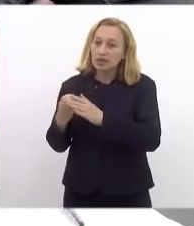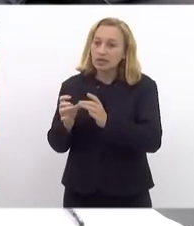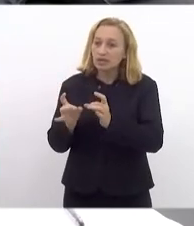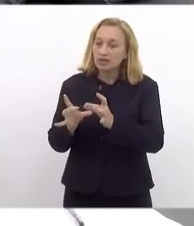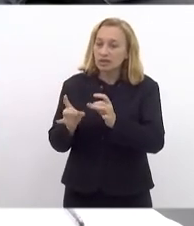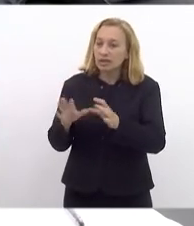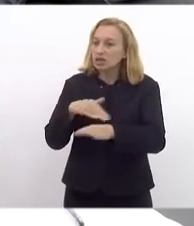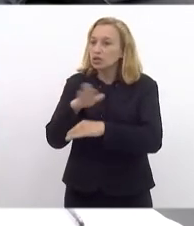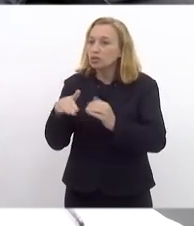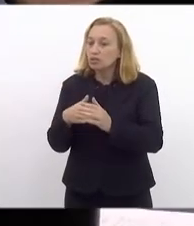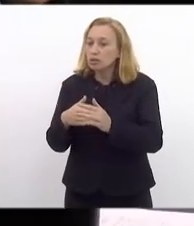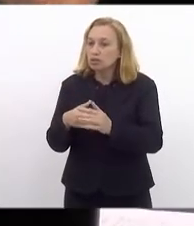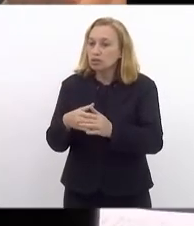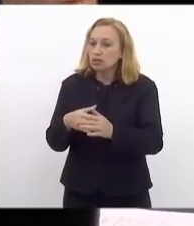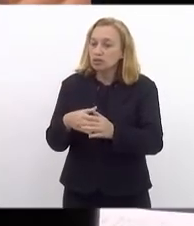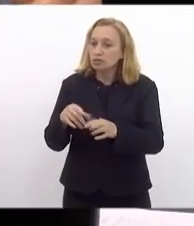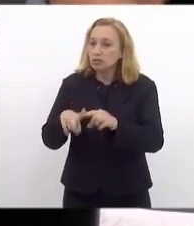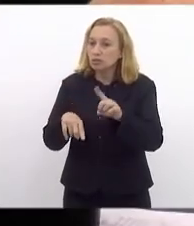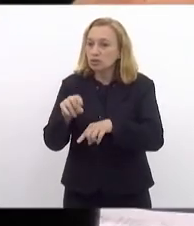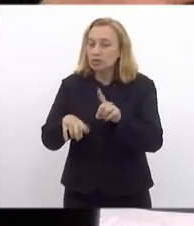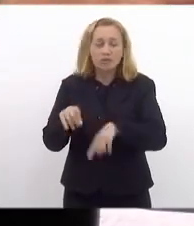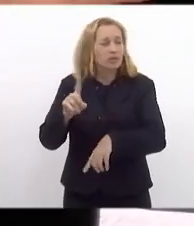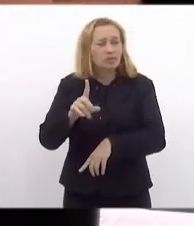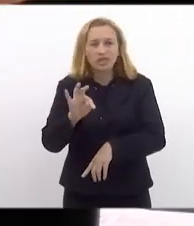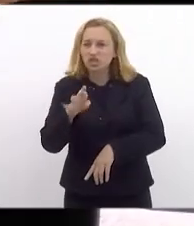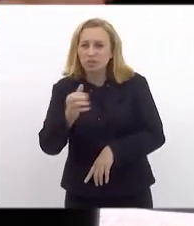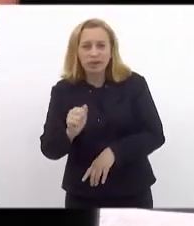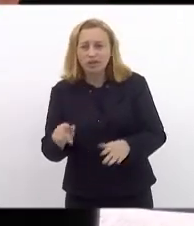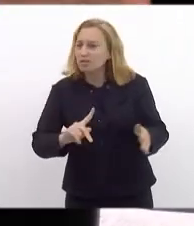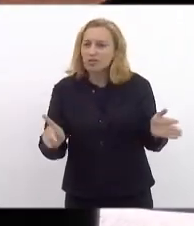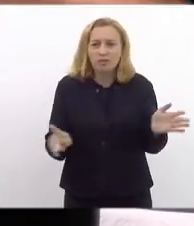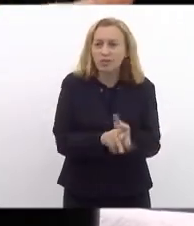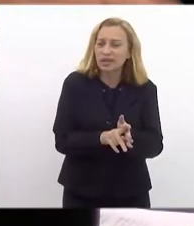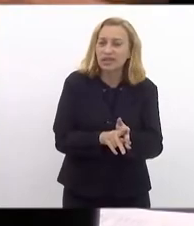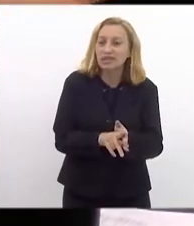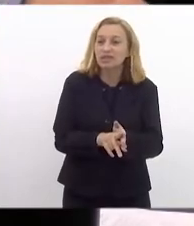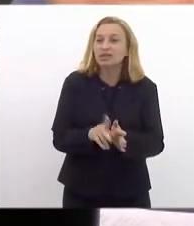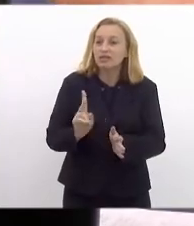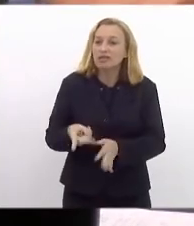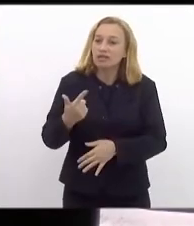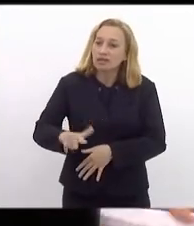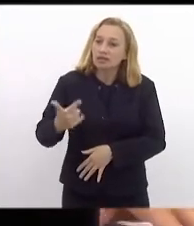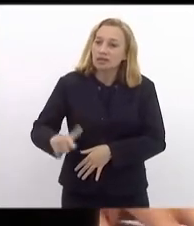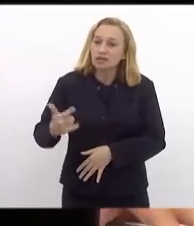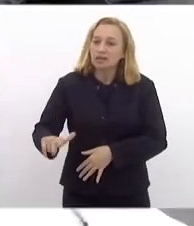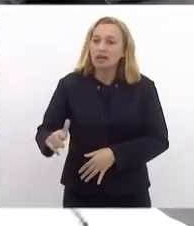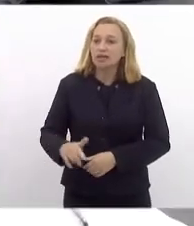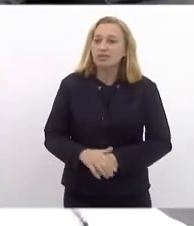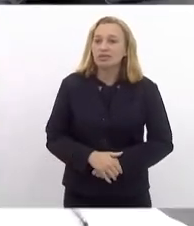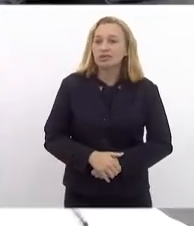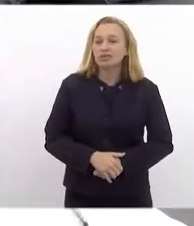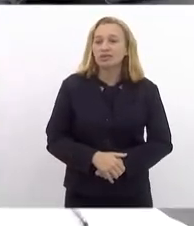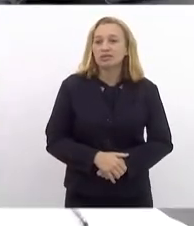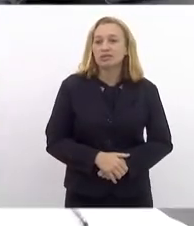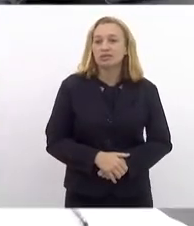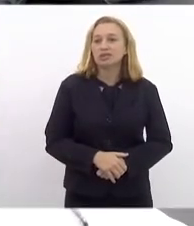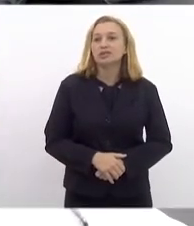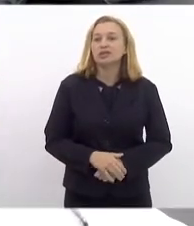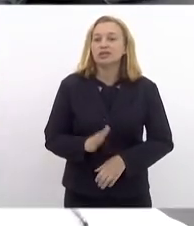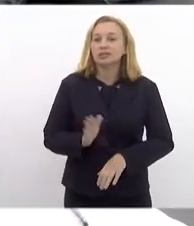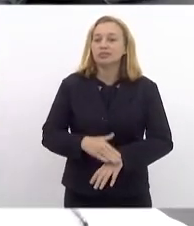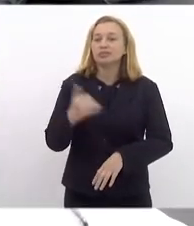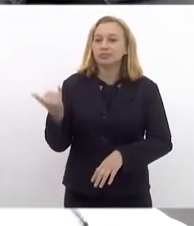toda a peça e você não estimular de construções Faria não faz mais lindo agora acho que no segundo. Você quer mais